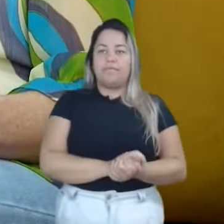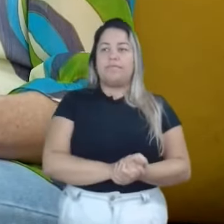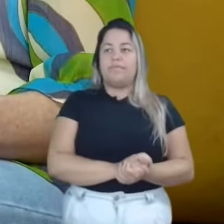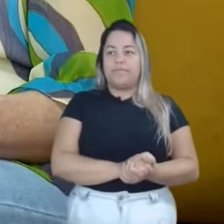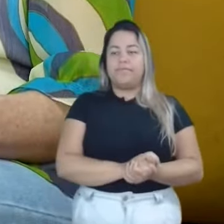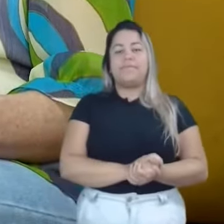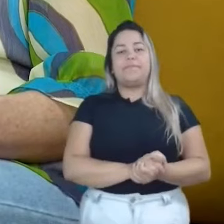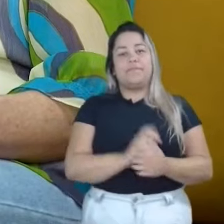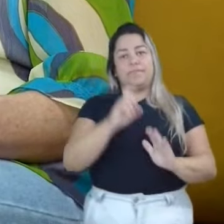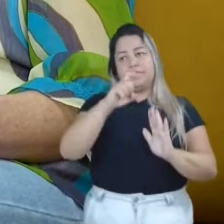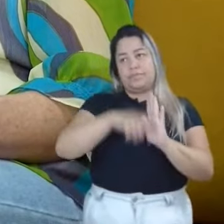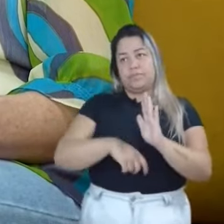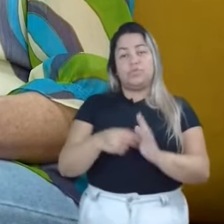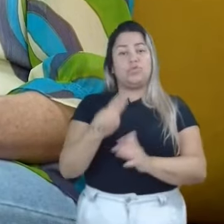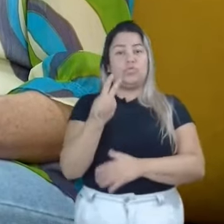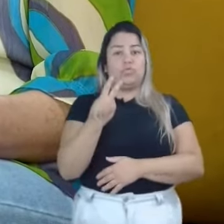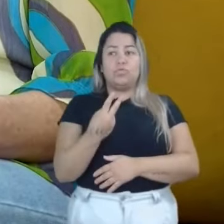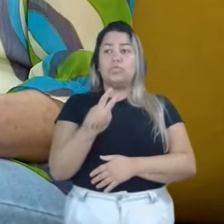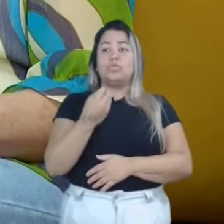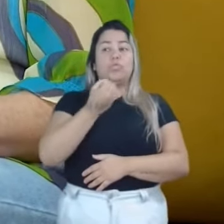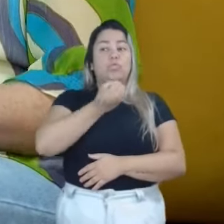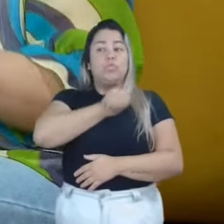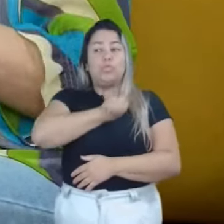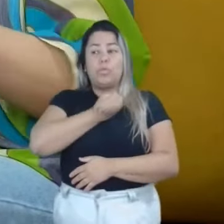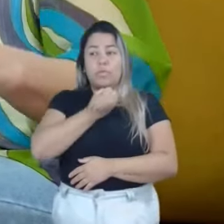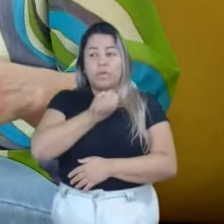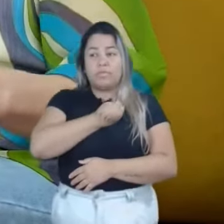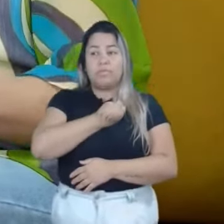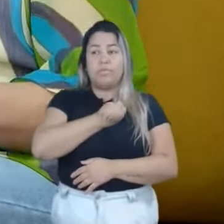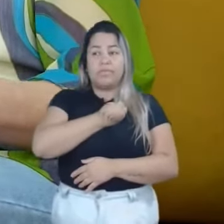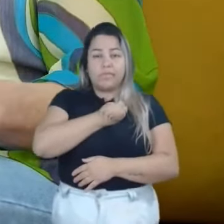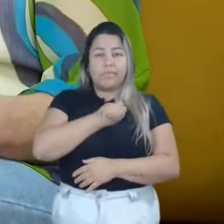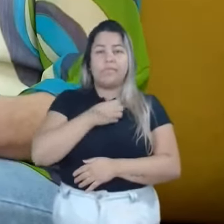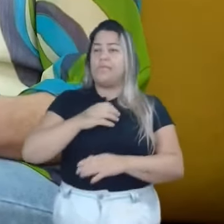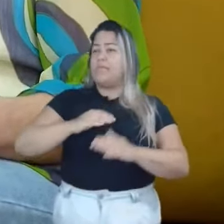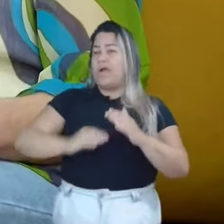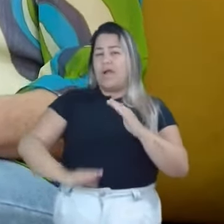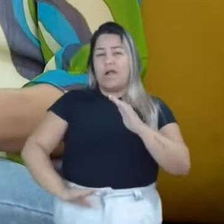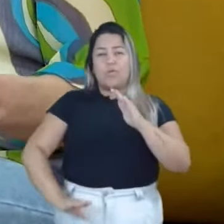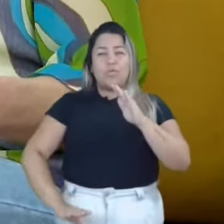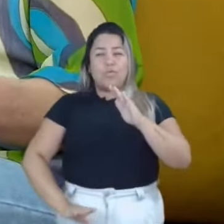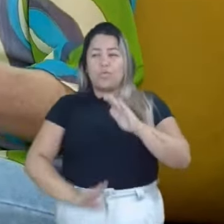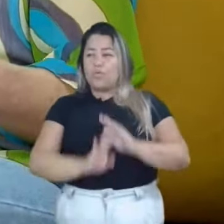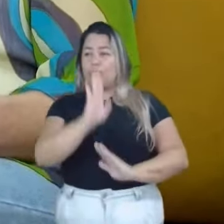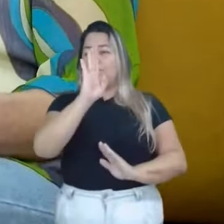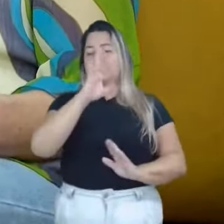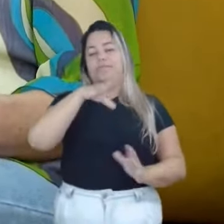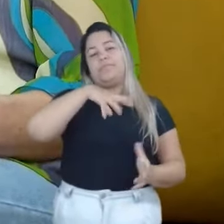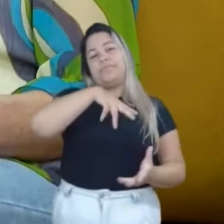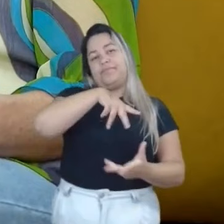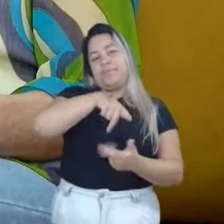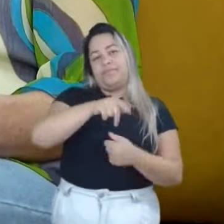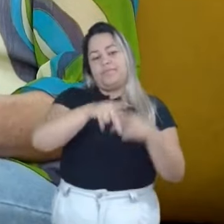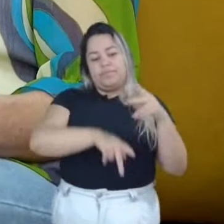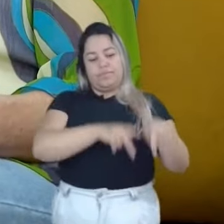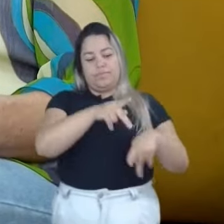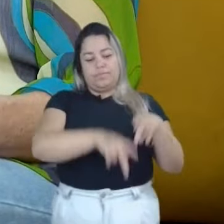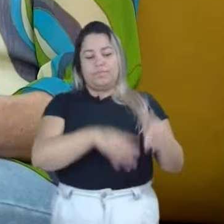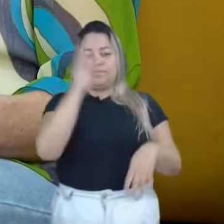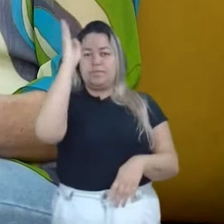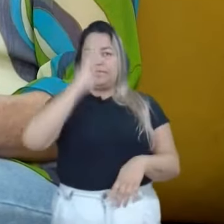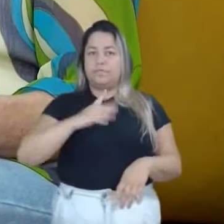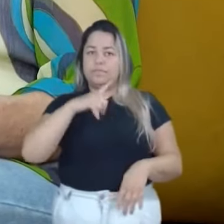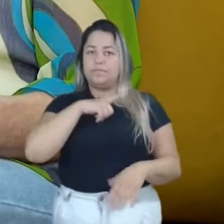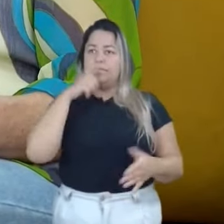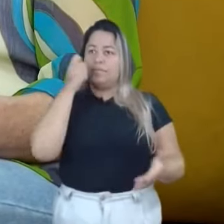ainda é uma taxa de dois dígitos, é uma taxa disparada maior do mundo. Mas por que que o povo brasileiro tem que pagar essa